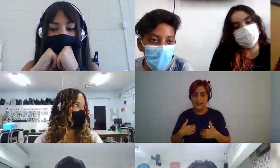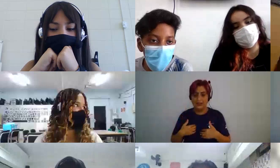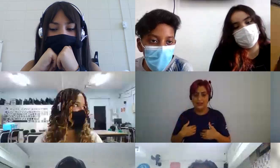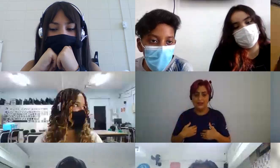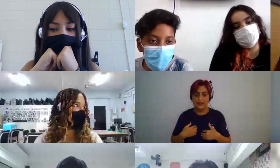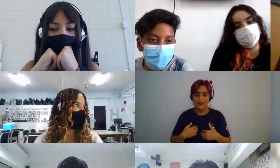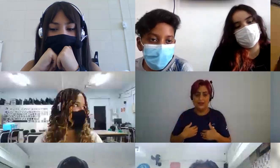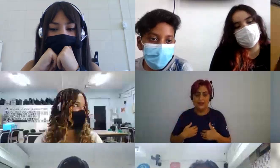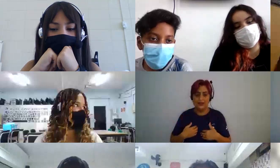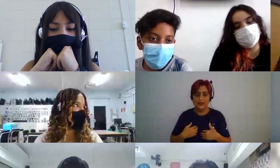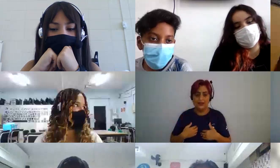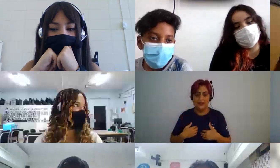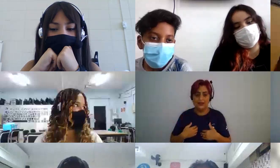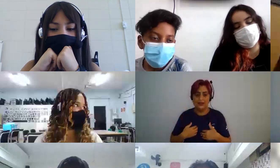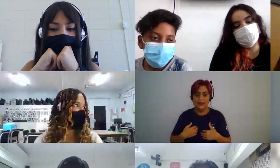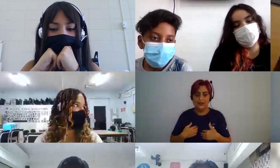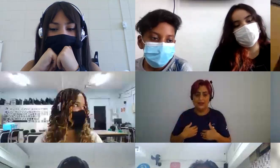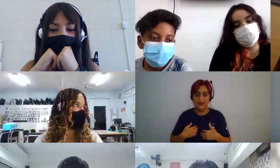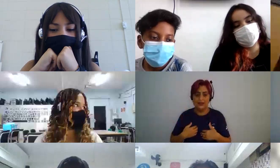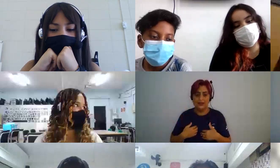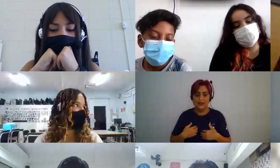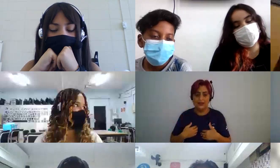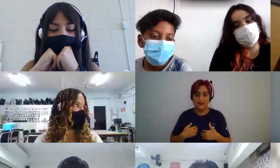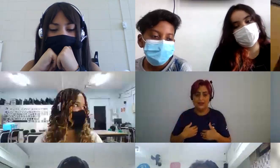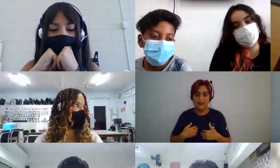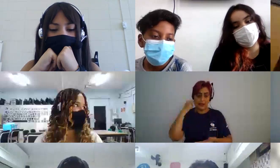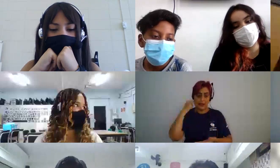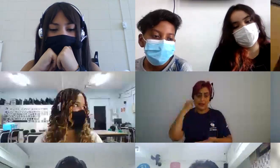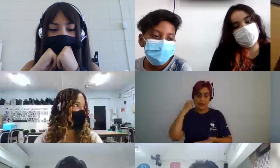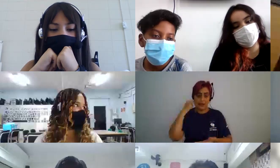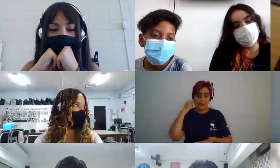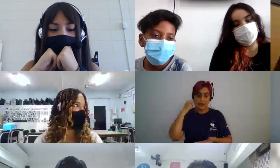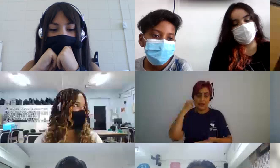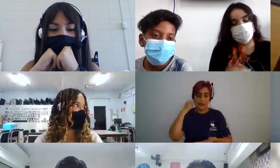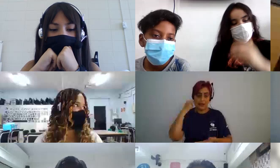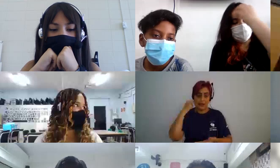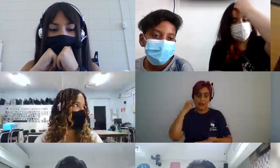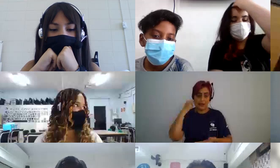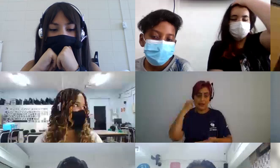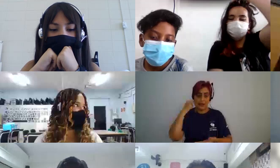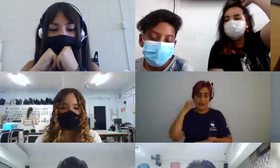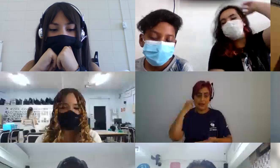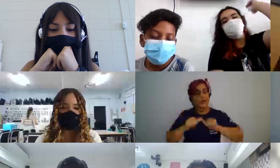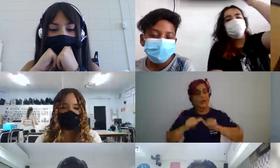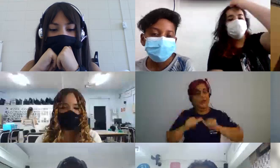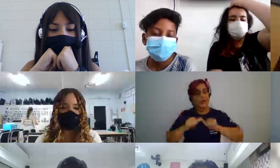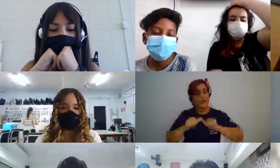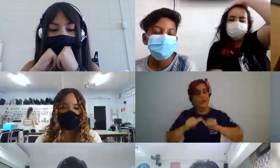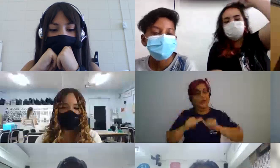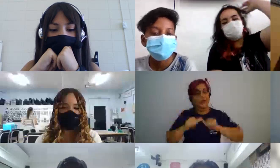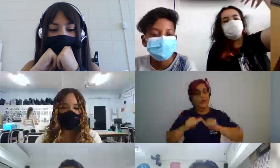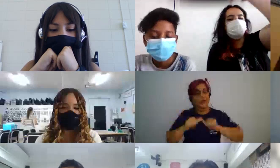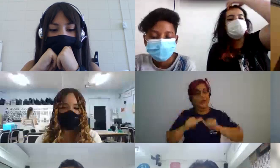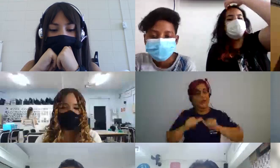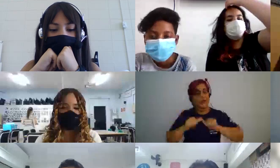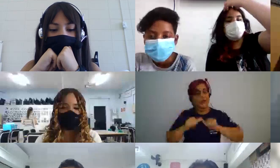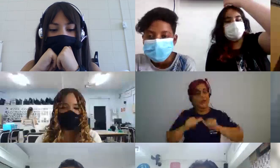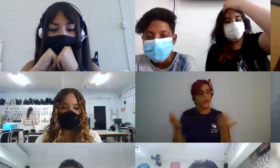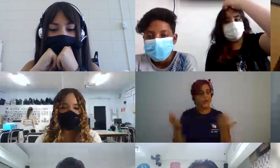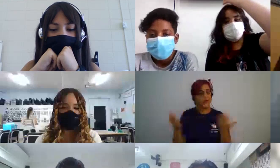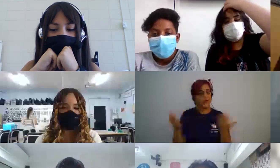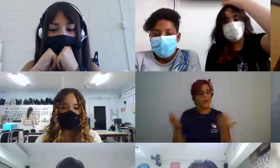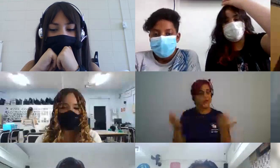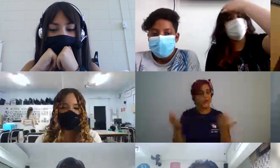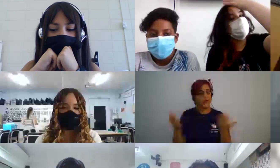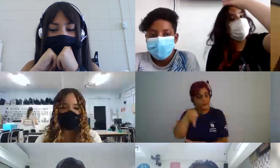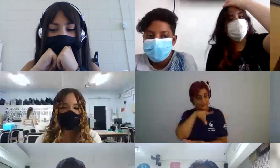percebendo, estou diferente, não sou mais aquele corpinho de criança. Por isso que eu estou fazendo essa atividade com vocês de 12, 13, 14,